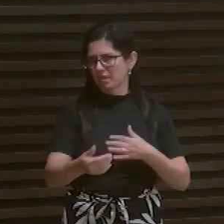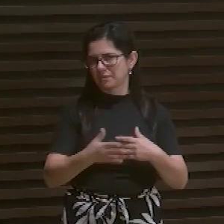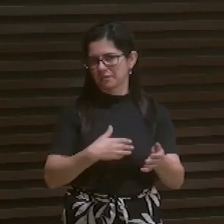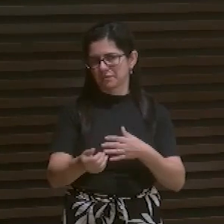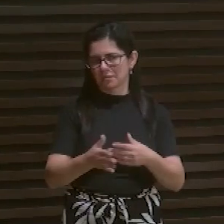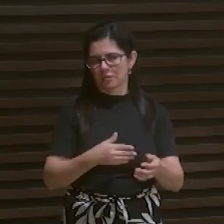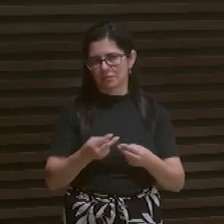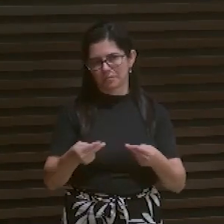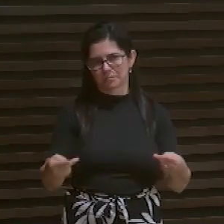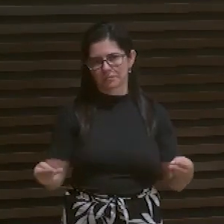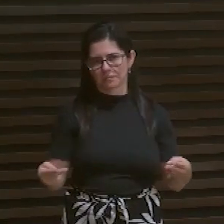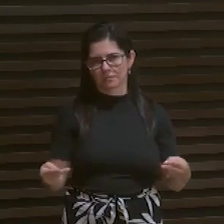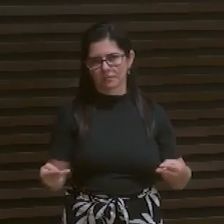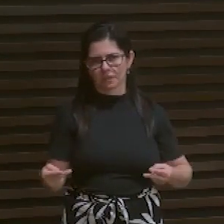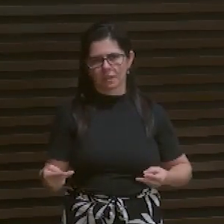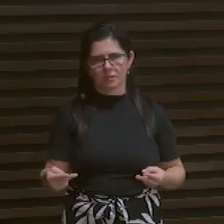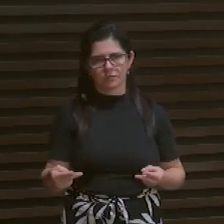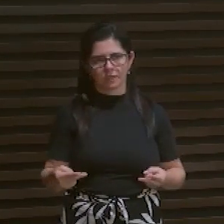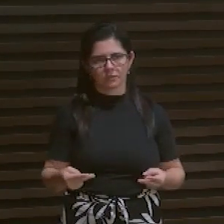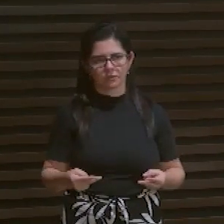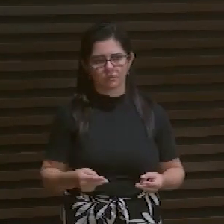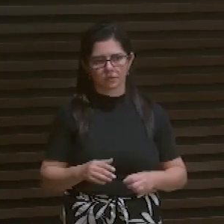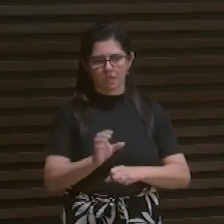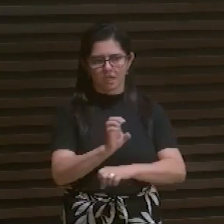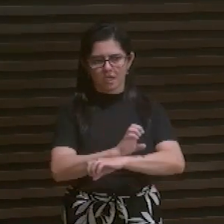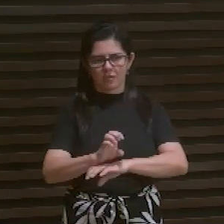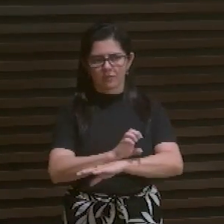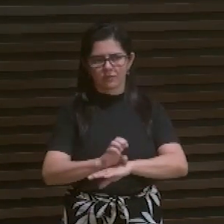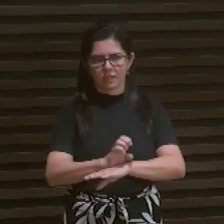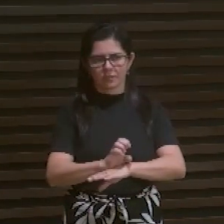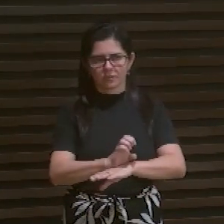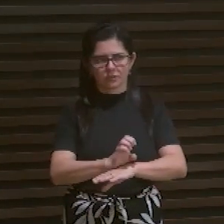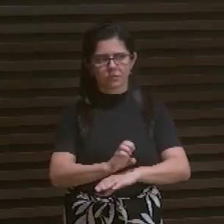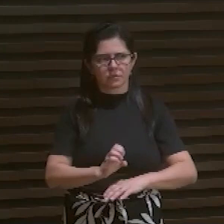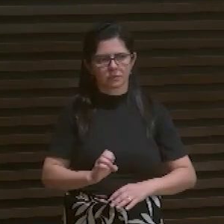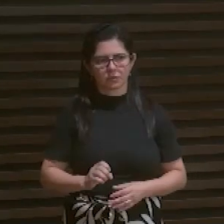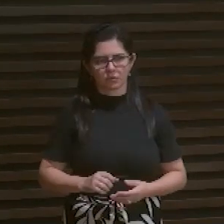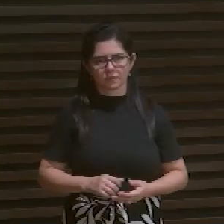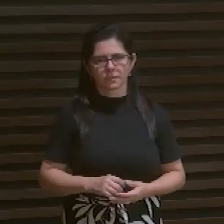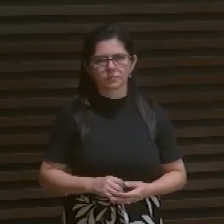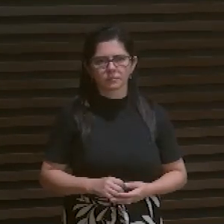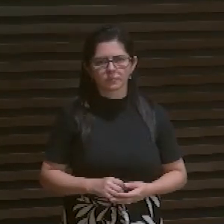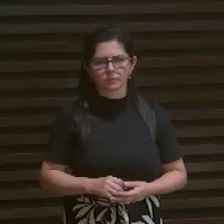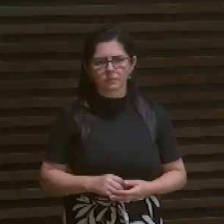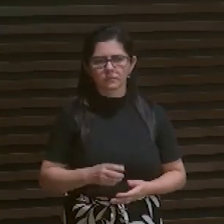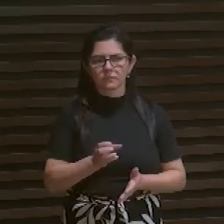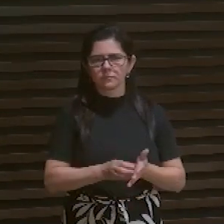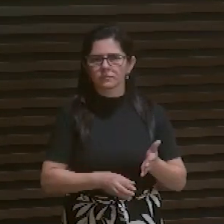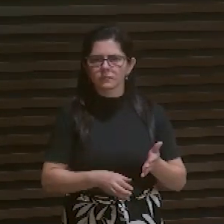Eu quero ler com vocês Efésios 4, de 11 a 14. Sei que meu tempo está avançado, mas...